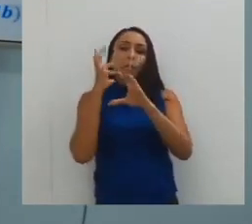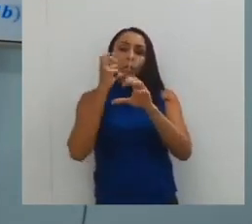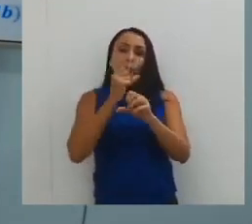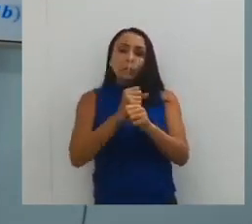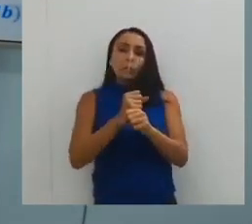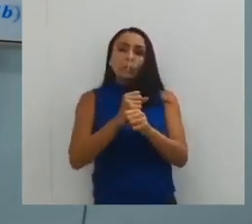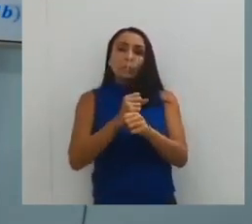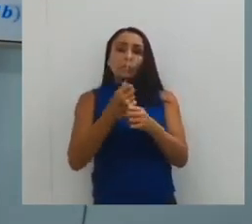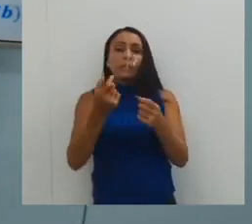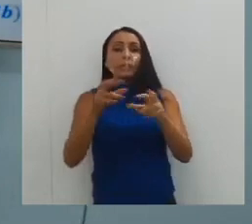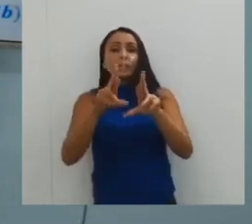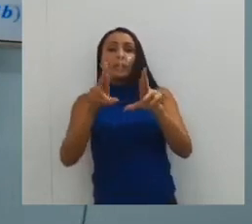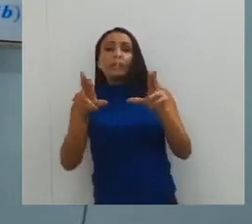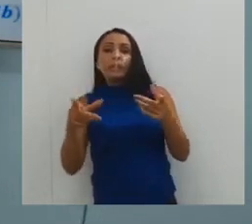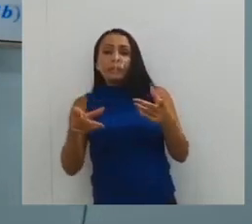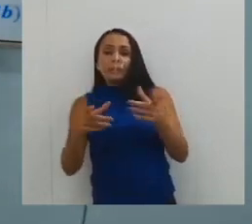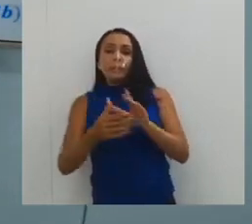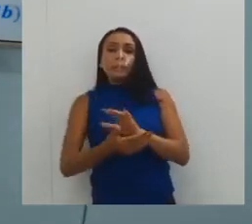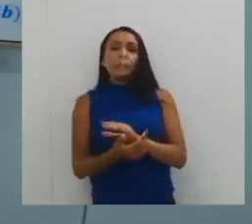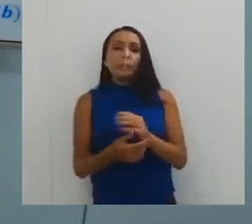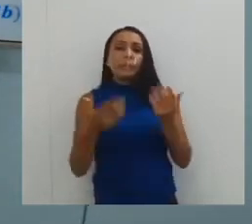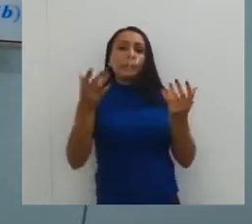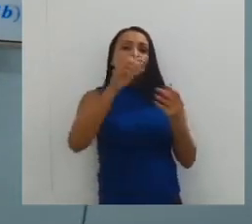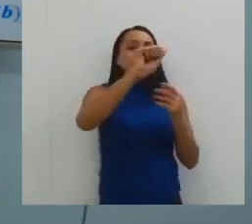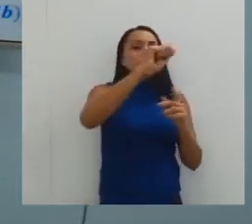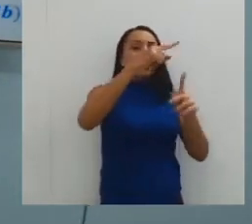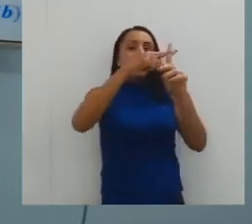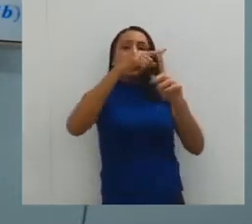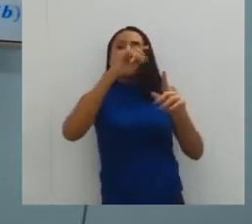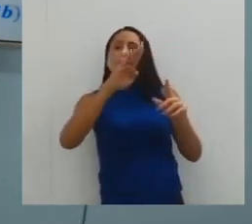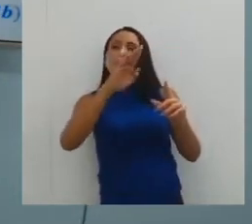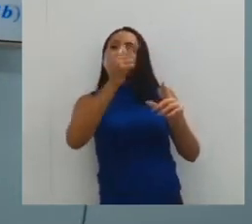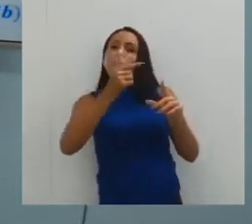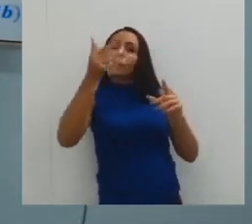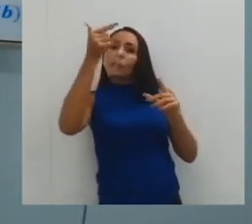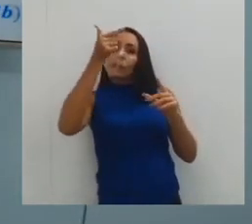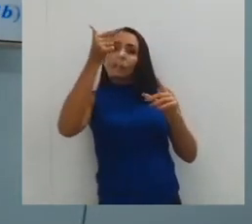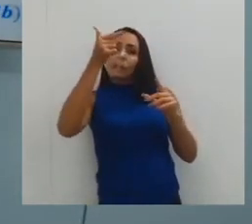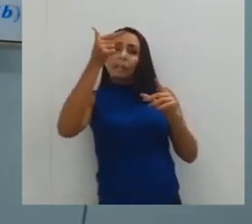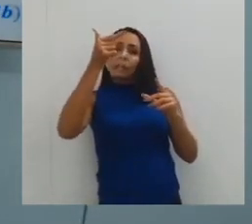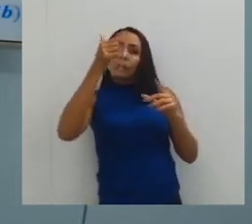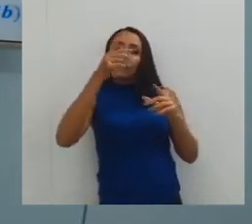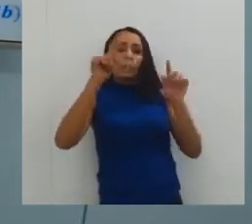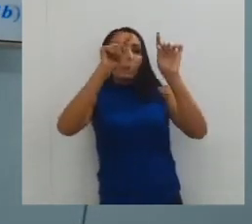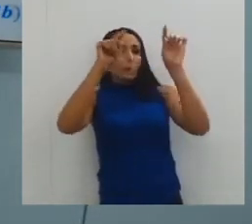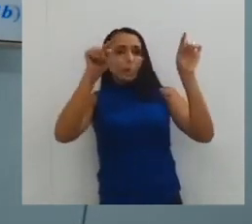diferença. Beleza? Então, ó, A mais B ao quadrado, tudinho. A,